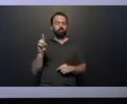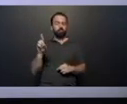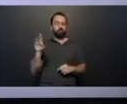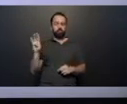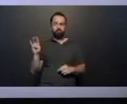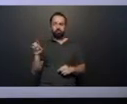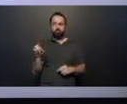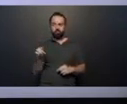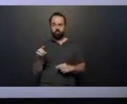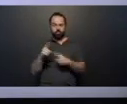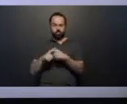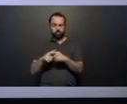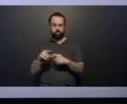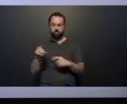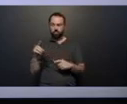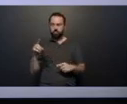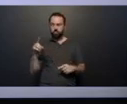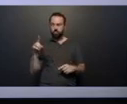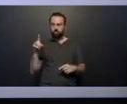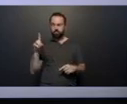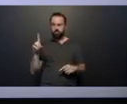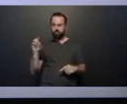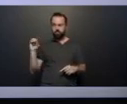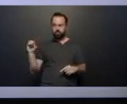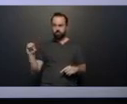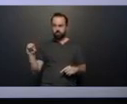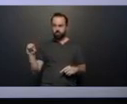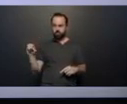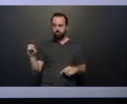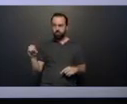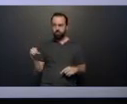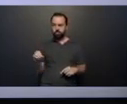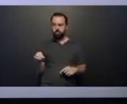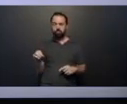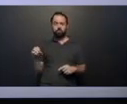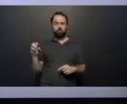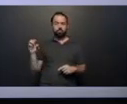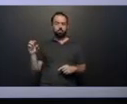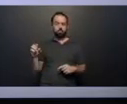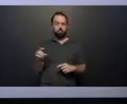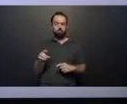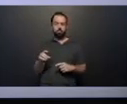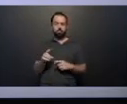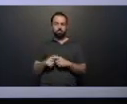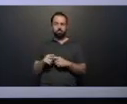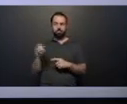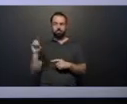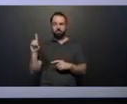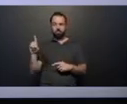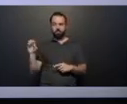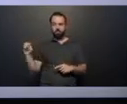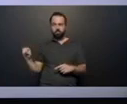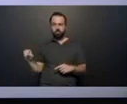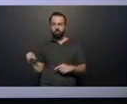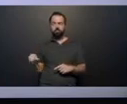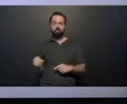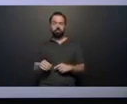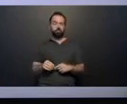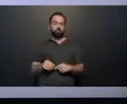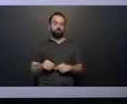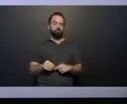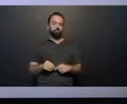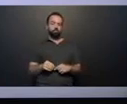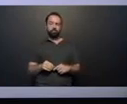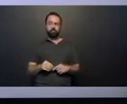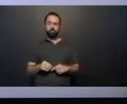Então, nós vamos ter 3,14 vezes 100. Por que deu 100 aqui? Nós tínhamos